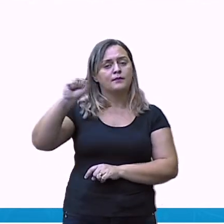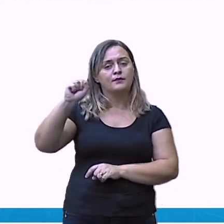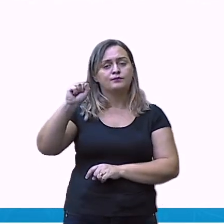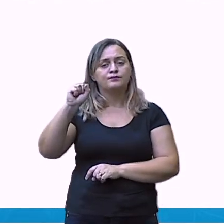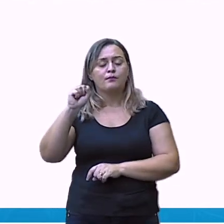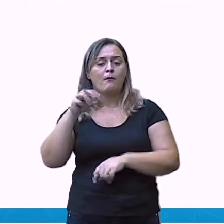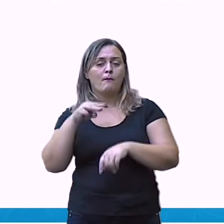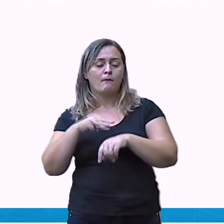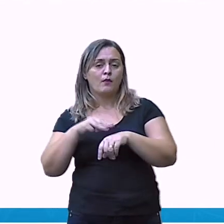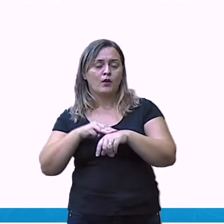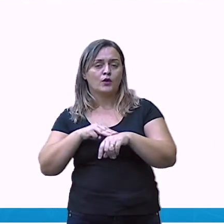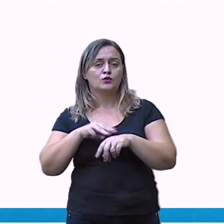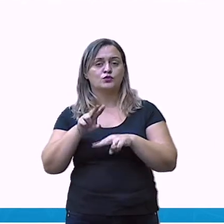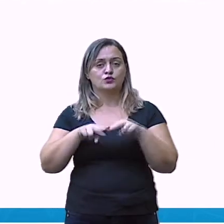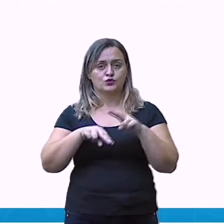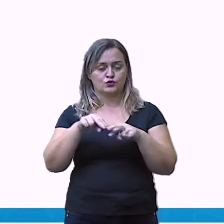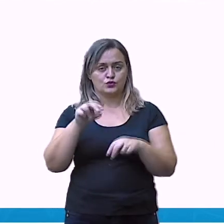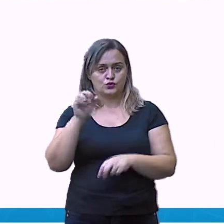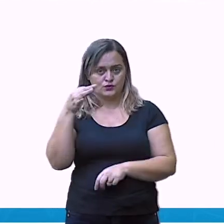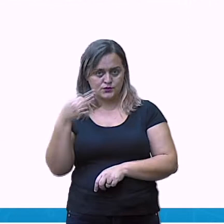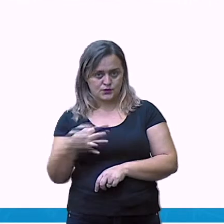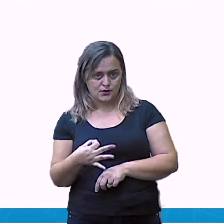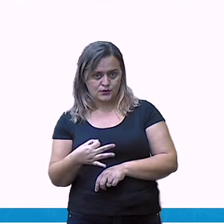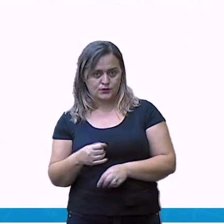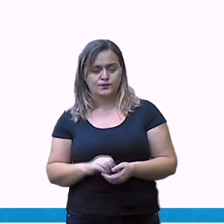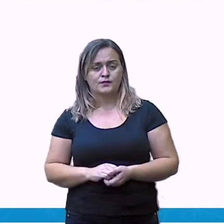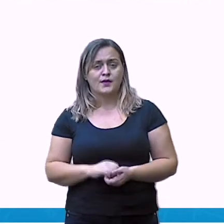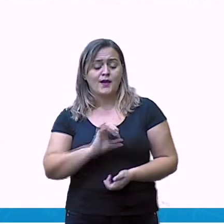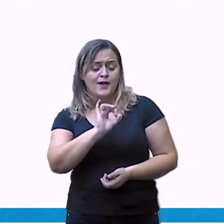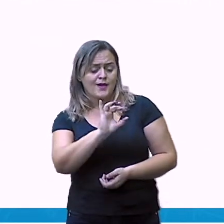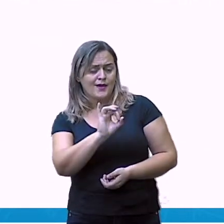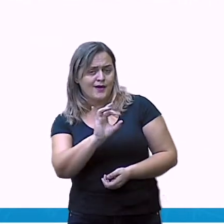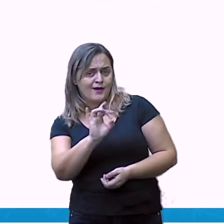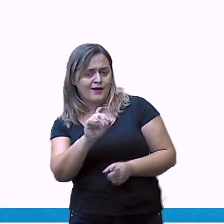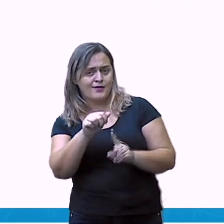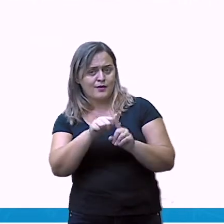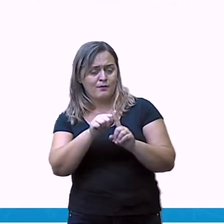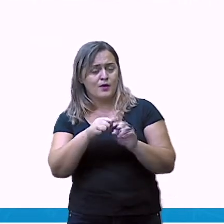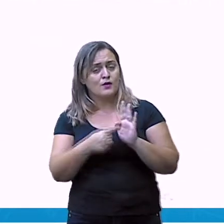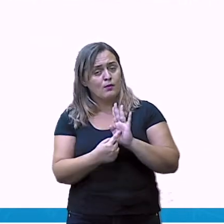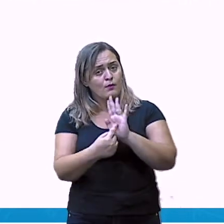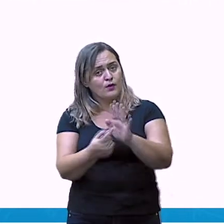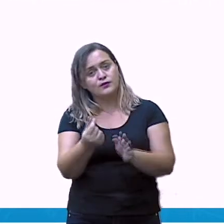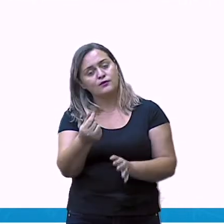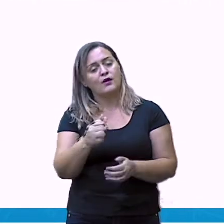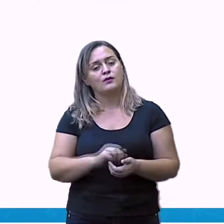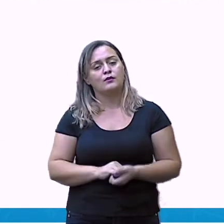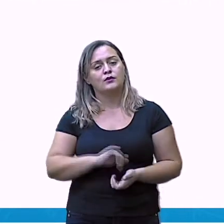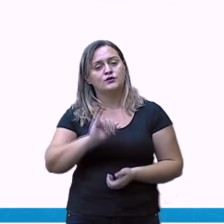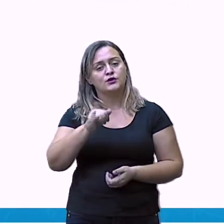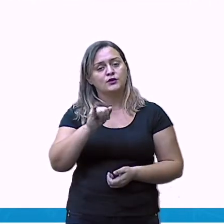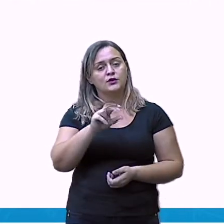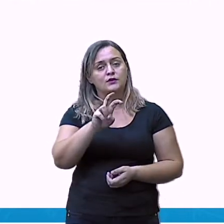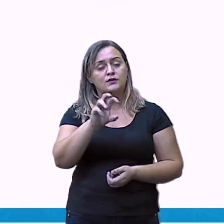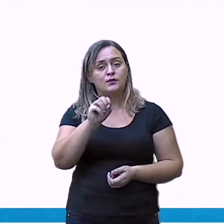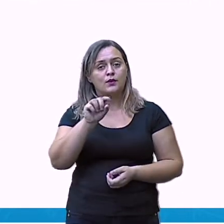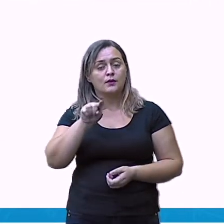junho, ok? E os valores para cada mês são: janeiro, 50